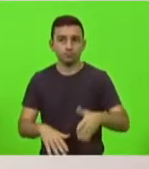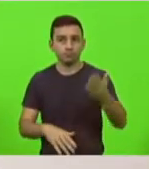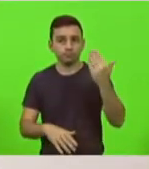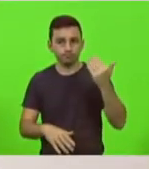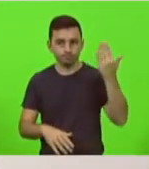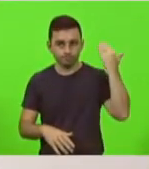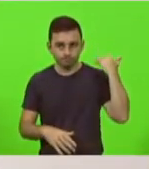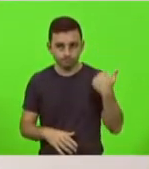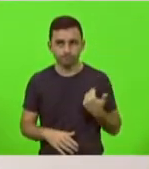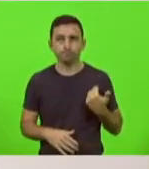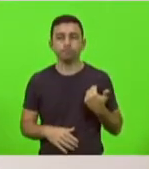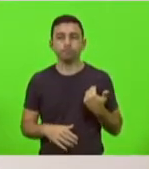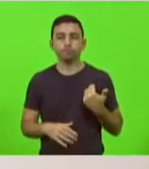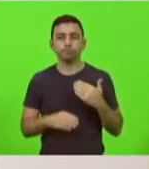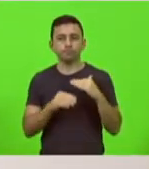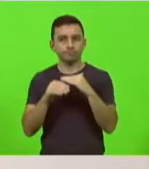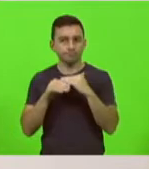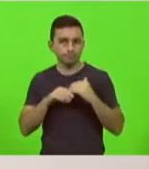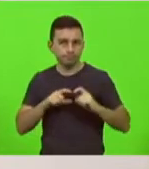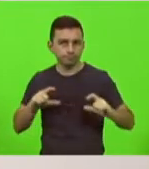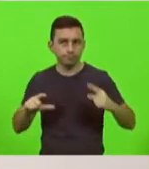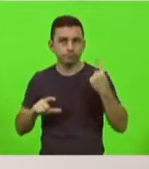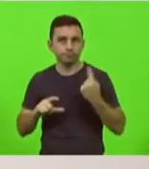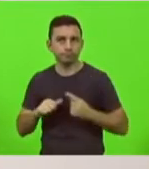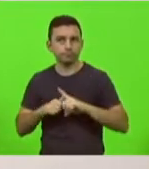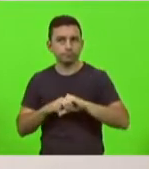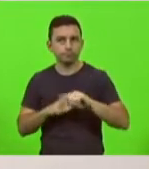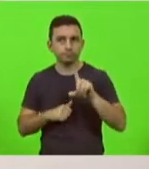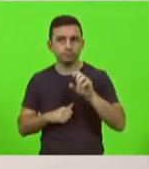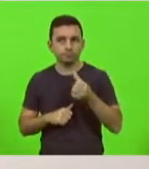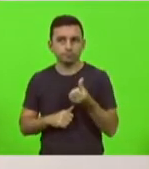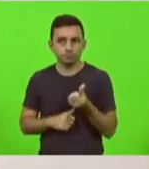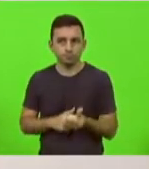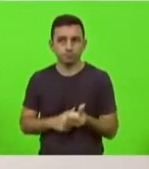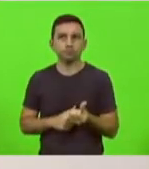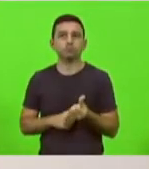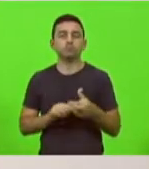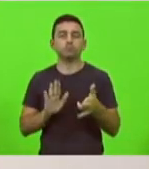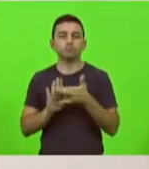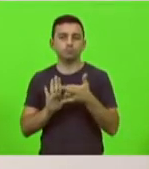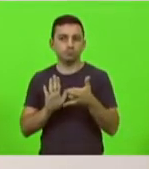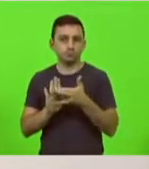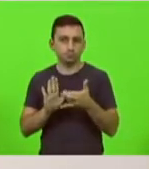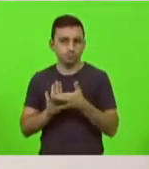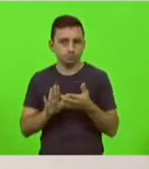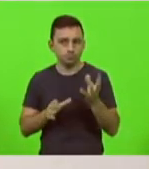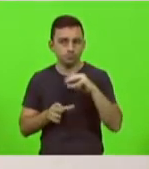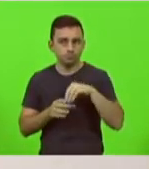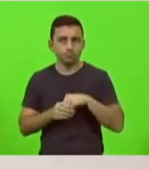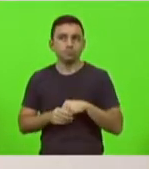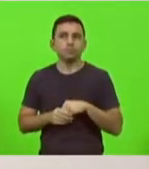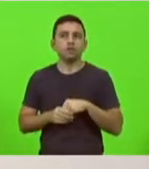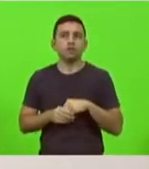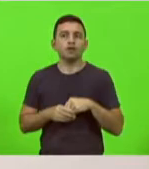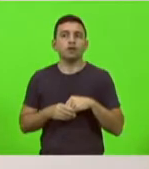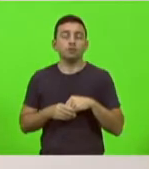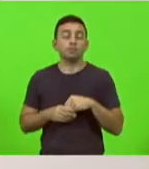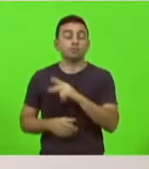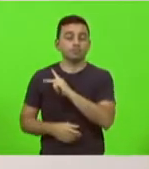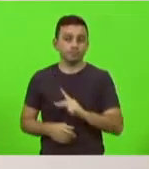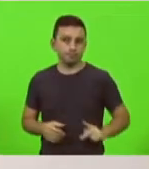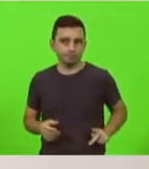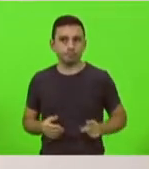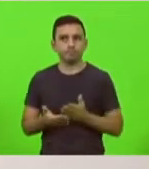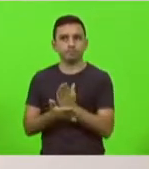anteriores, que, em consonância com o parágrafo 1º do artigo 106 do regimento interno, o senhor presidente deu-as por